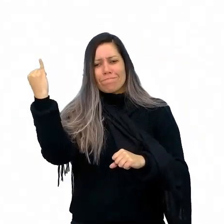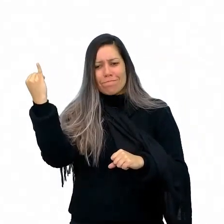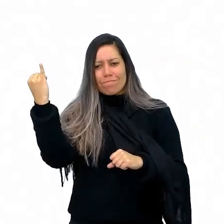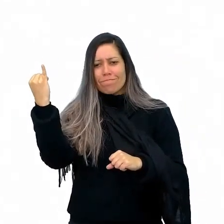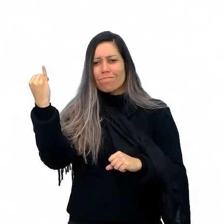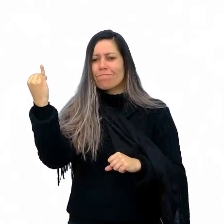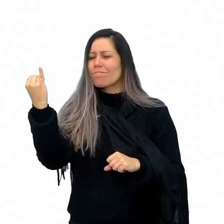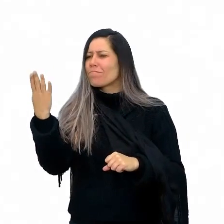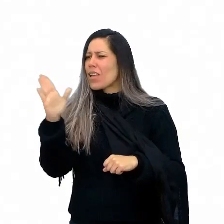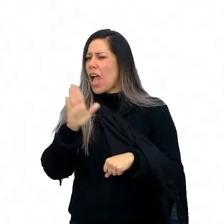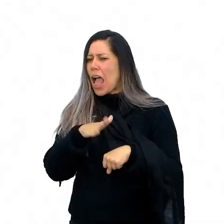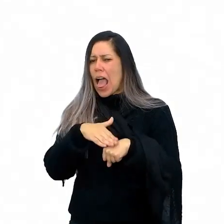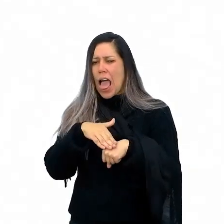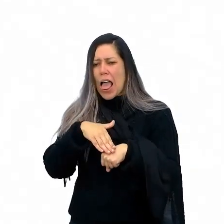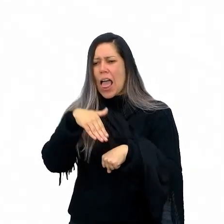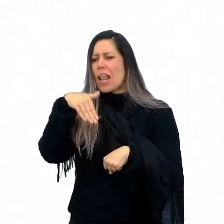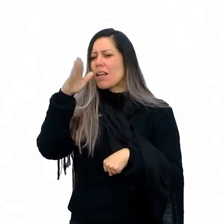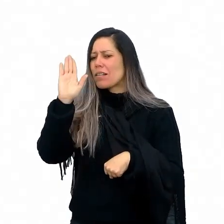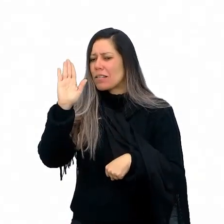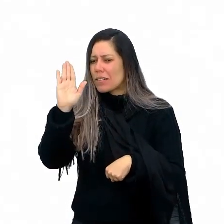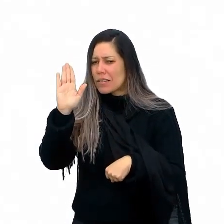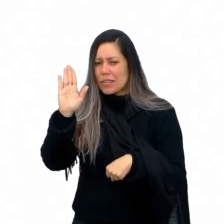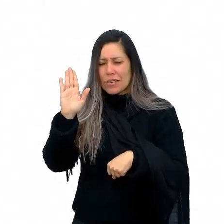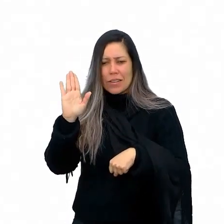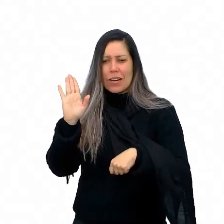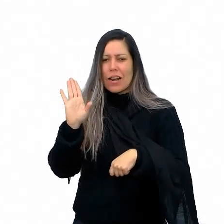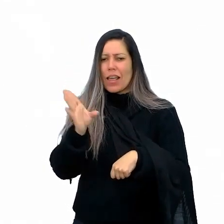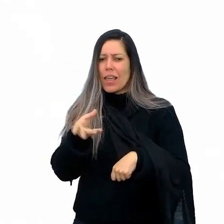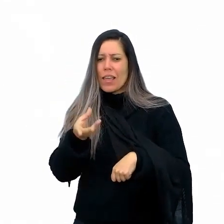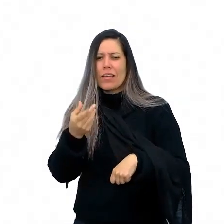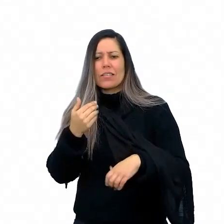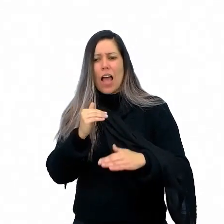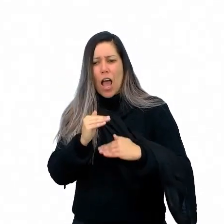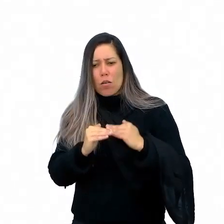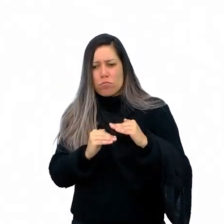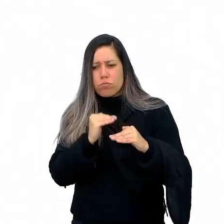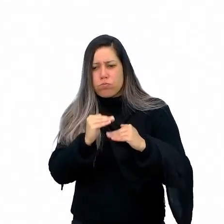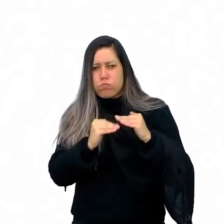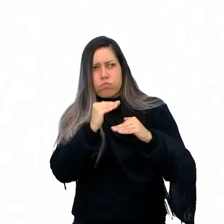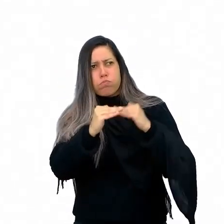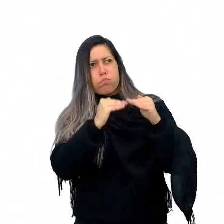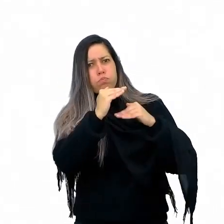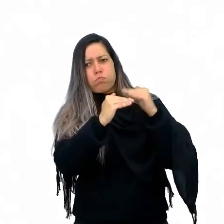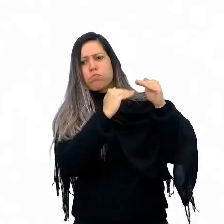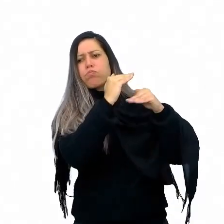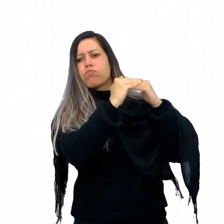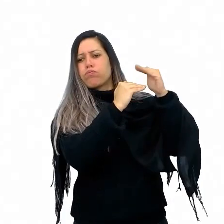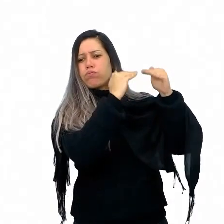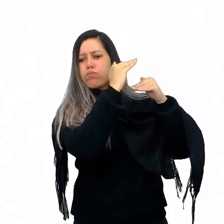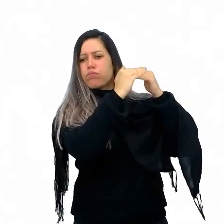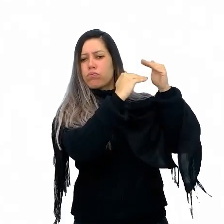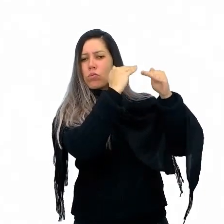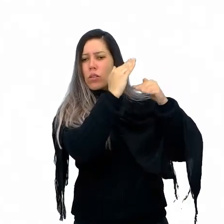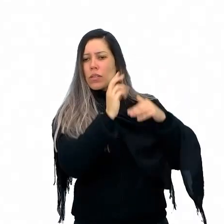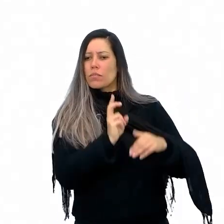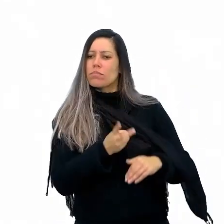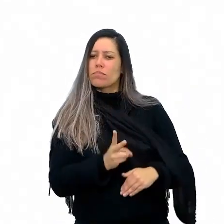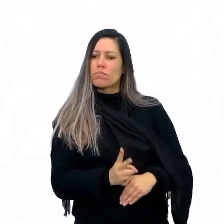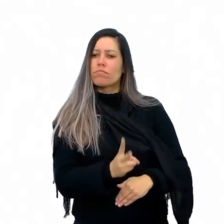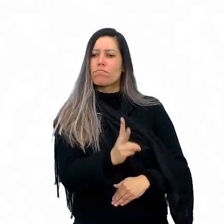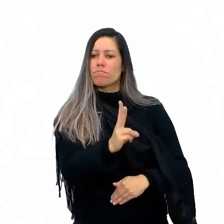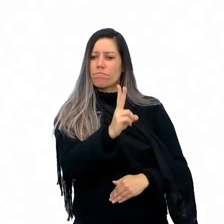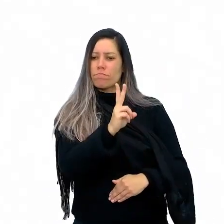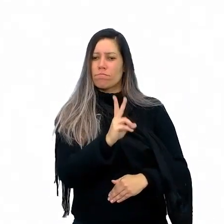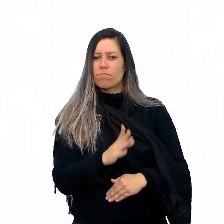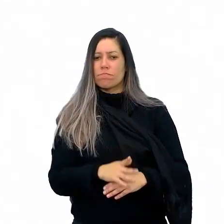além da própria sequência de atividades, né? A nossa ideia é trazer formação mesmo para todos,